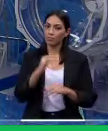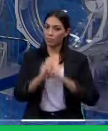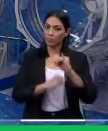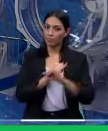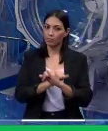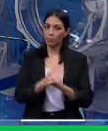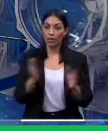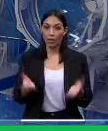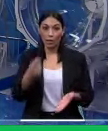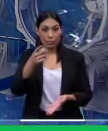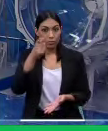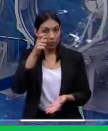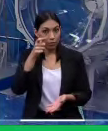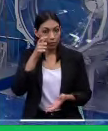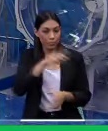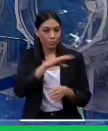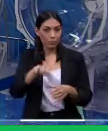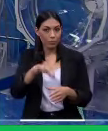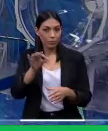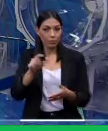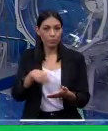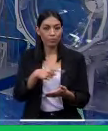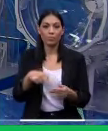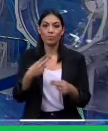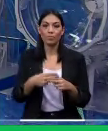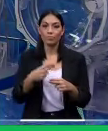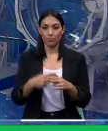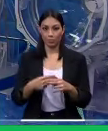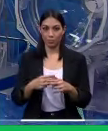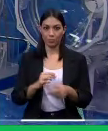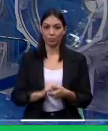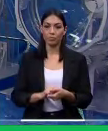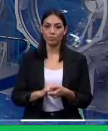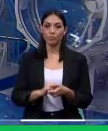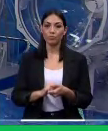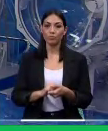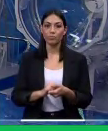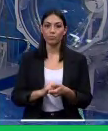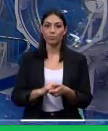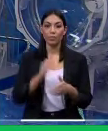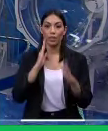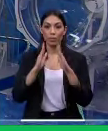você pode acompanhar os demais sorteios dessa noite das Loterias Caixa através do